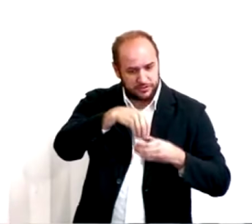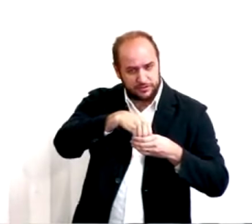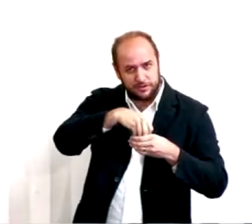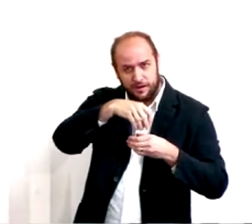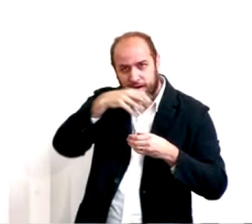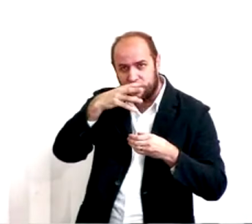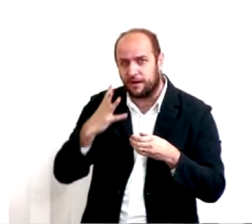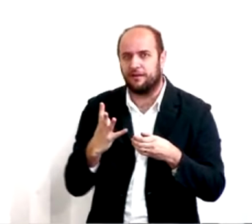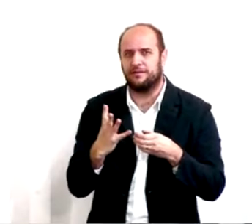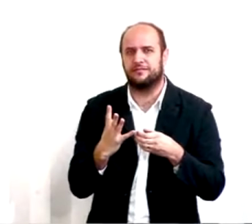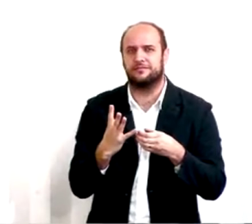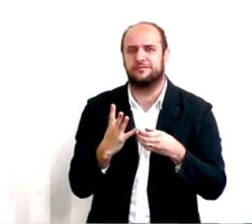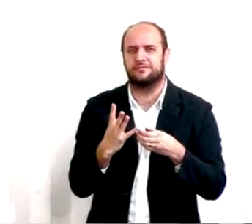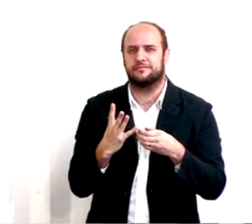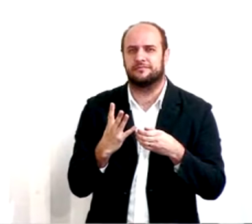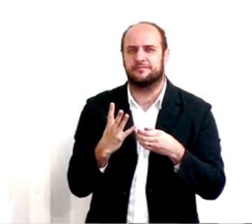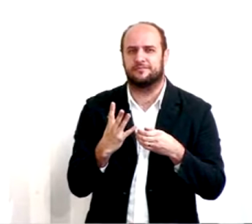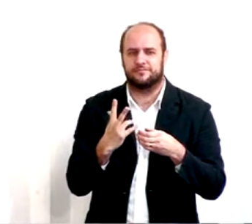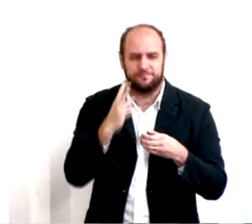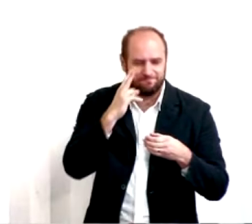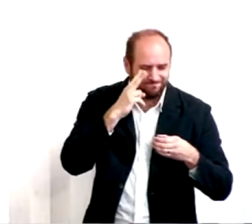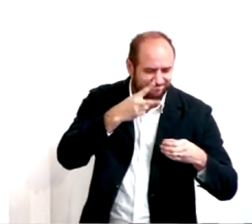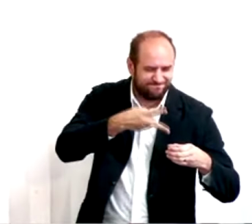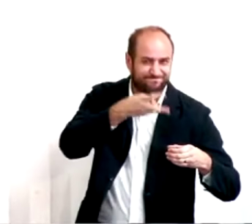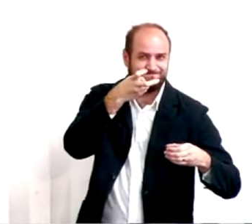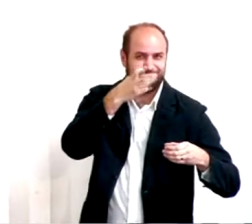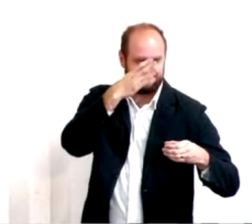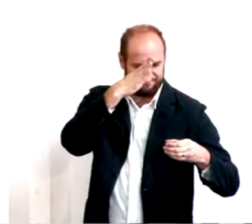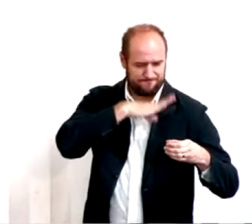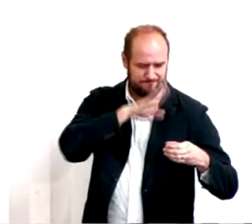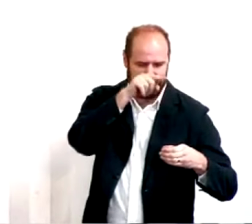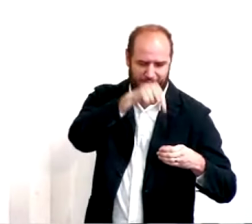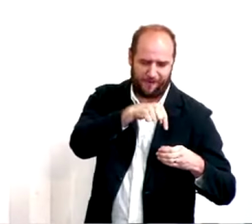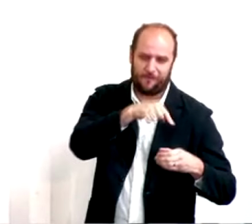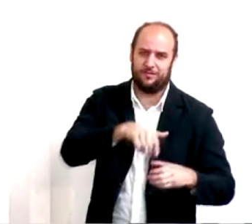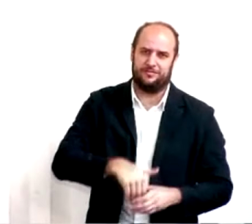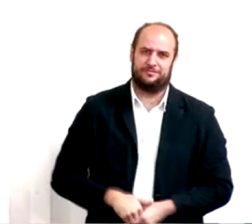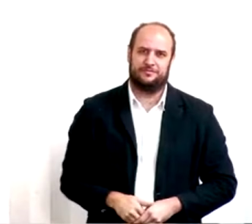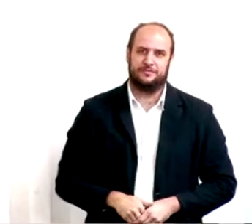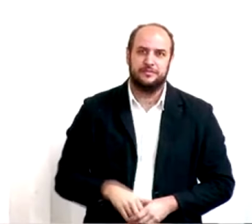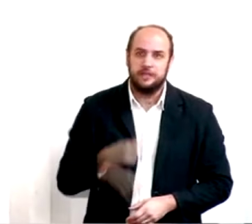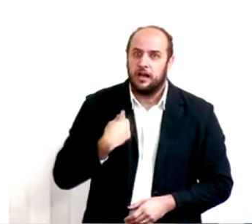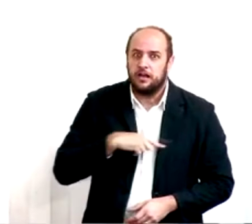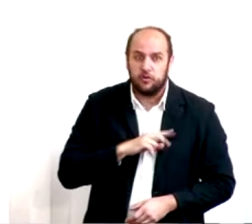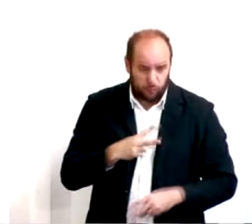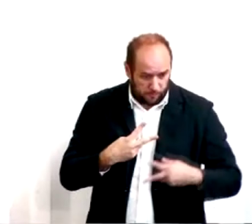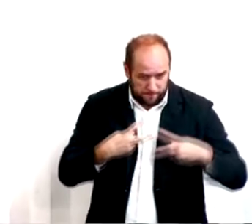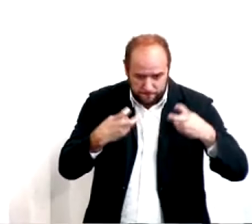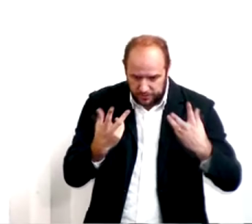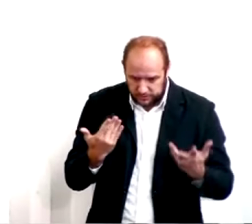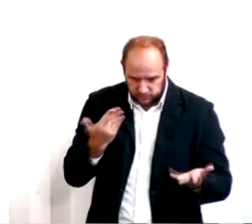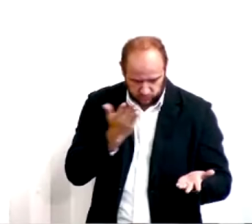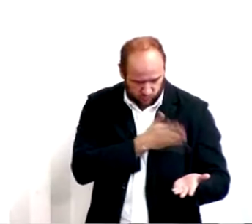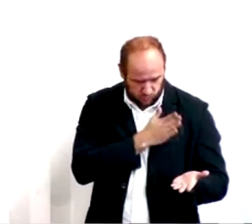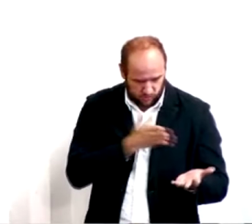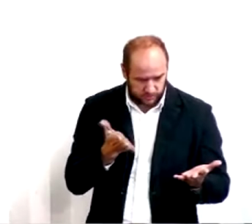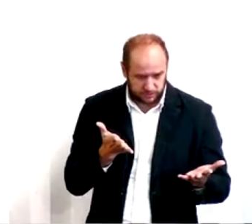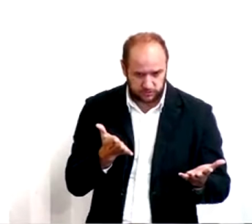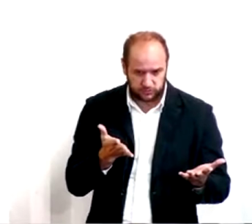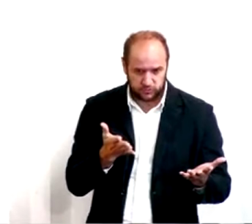reparai na vossa depravação o quanto mais nós reparamos que a Nossa vocação foi